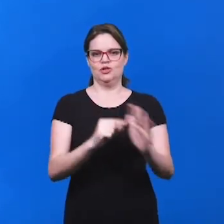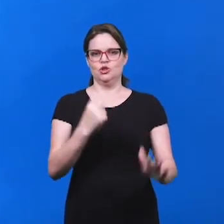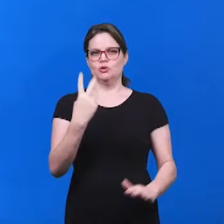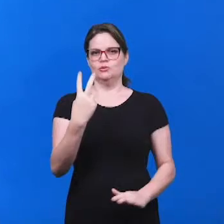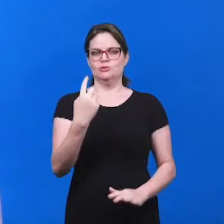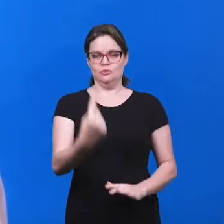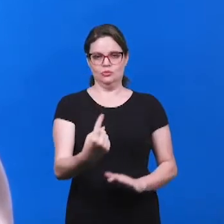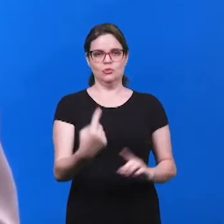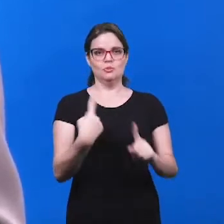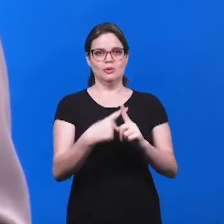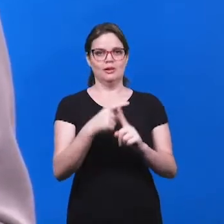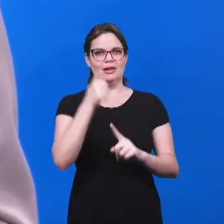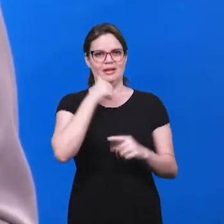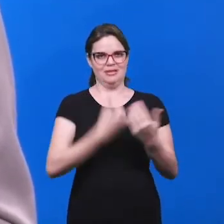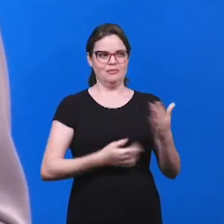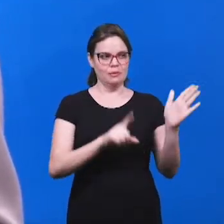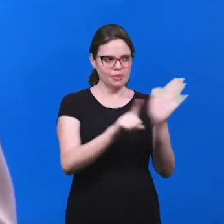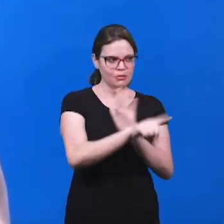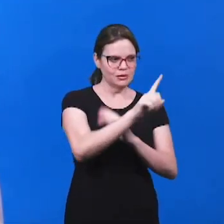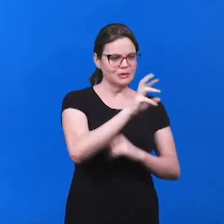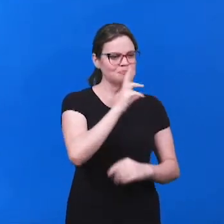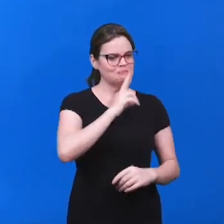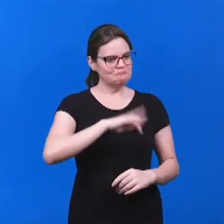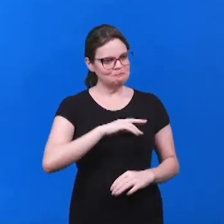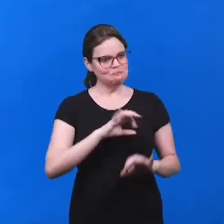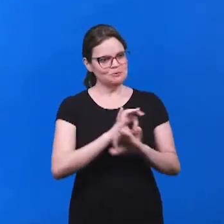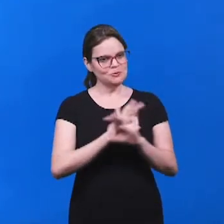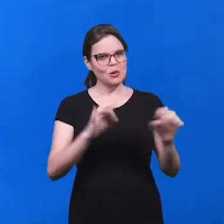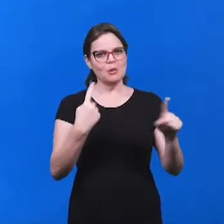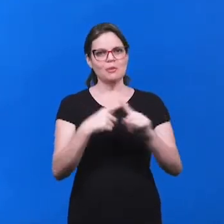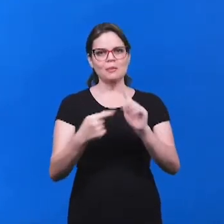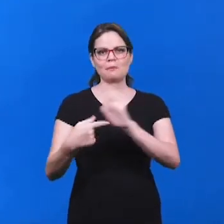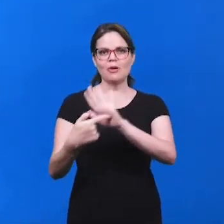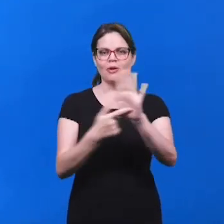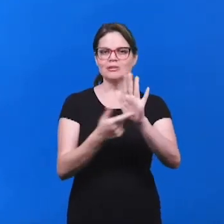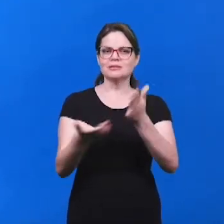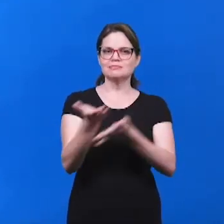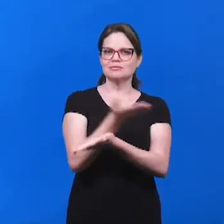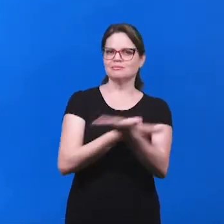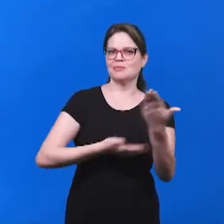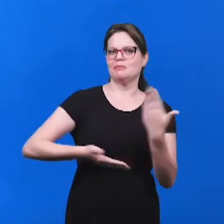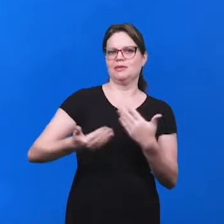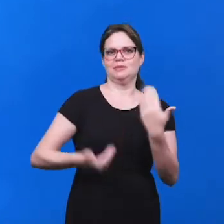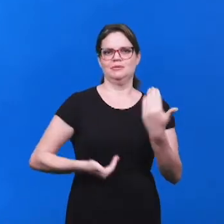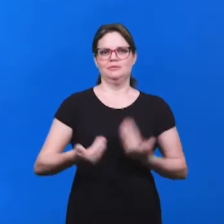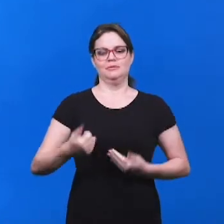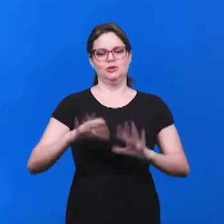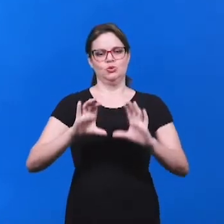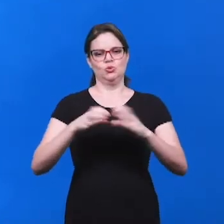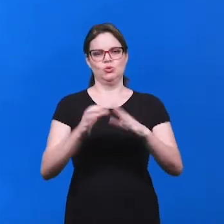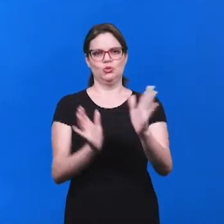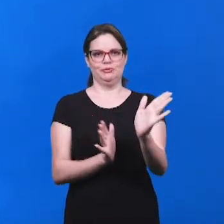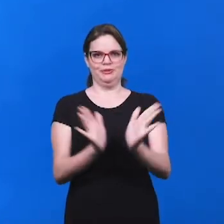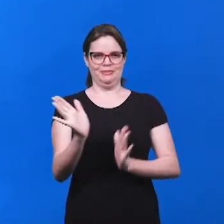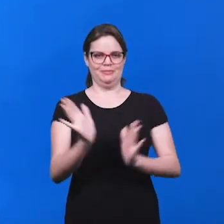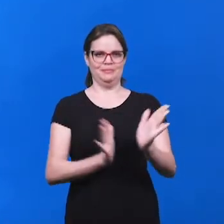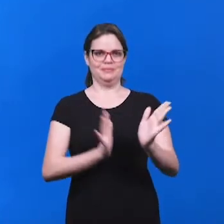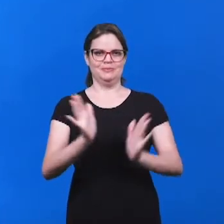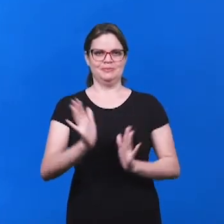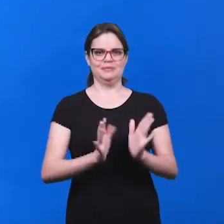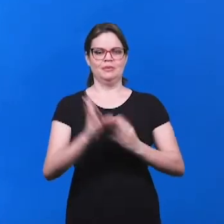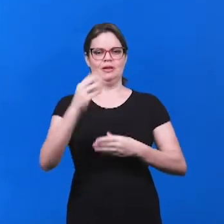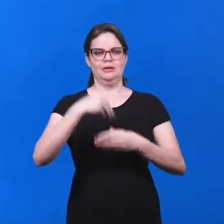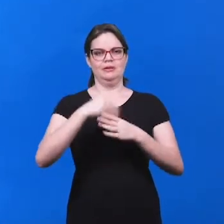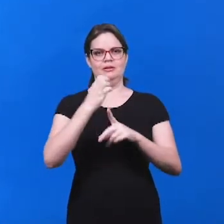a ele, e ele dá a resposta, mostrando a participação dos nossos irmãos do grupo de acessibilidade